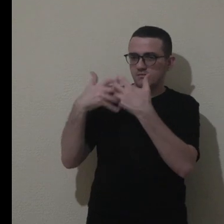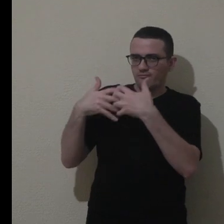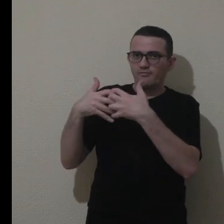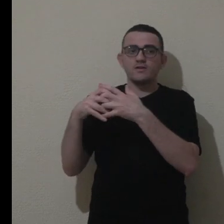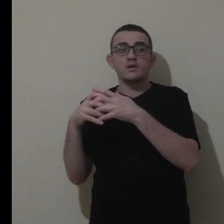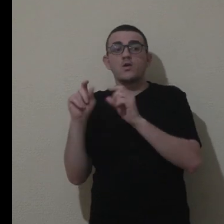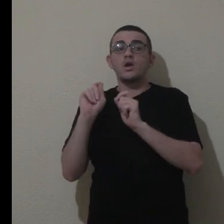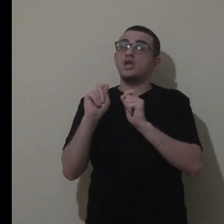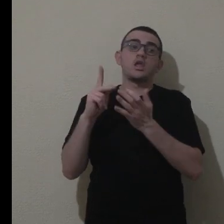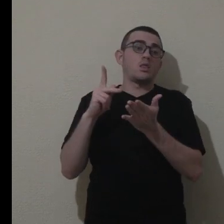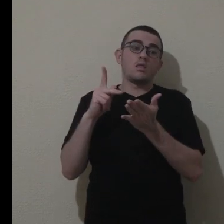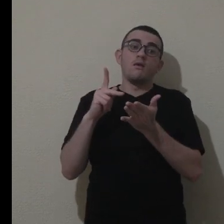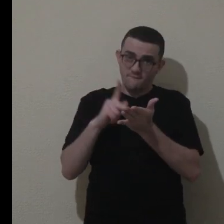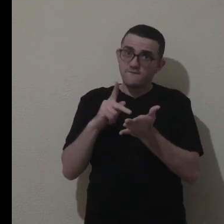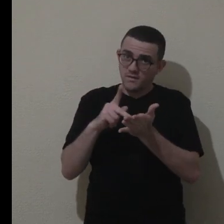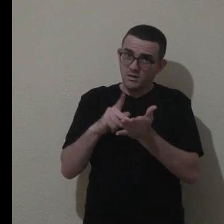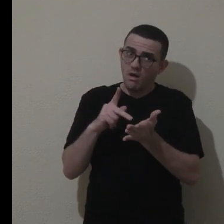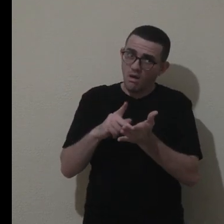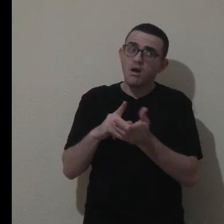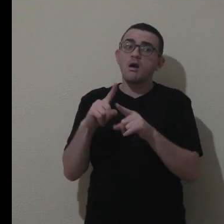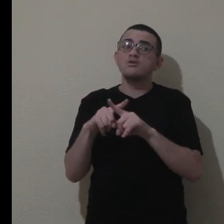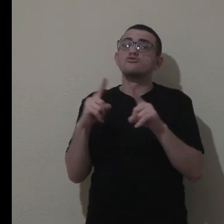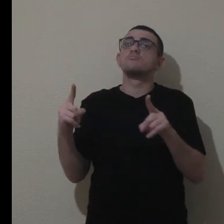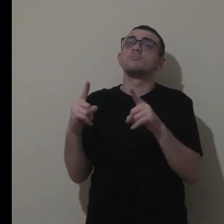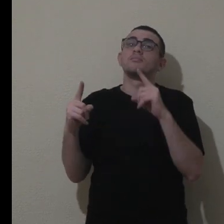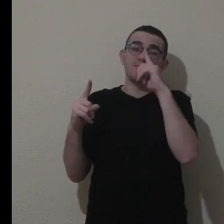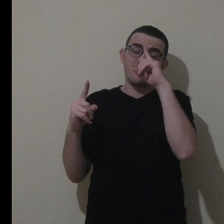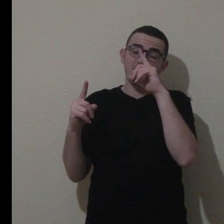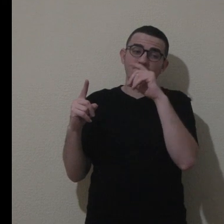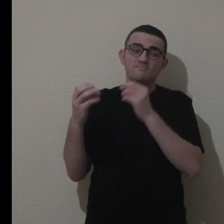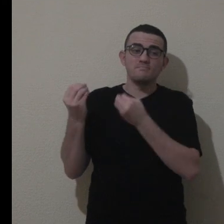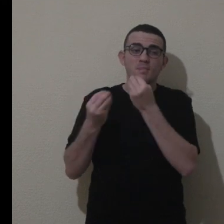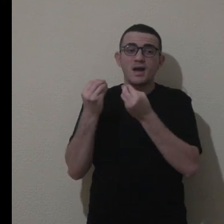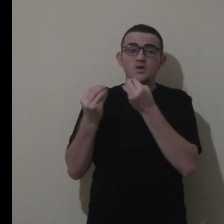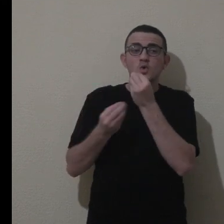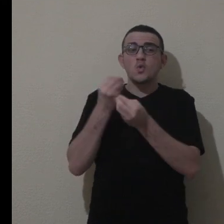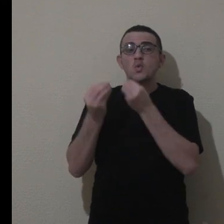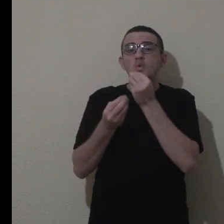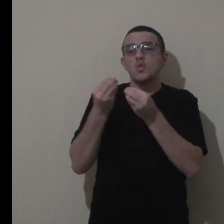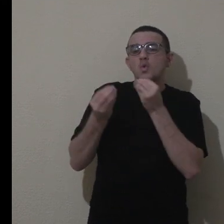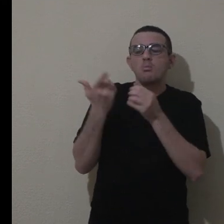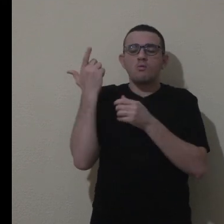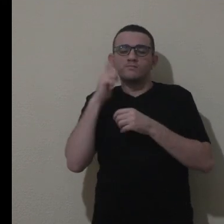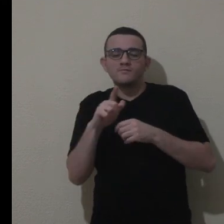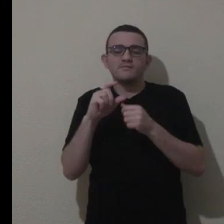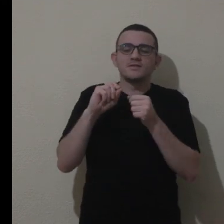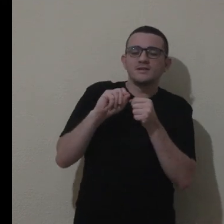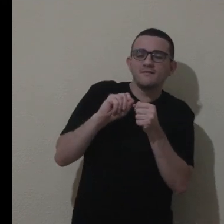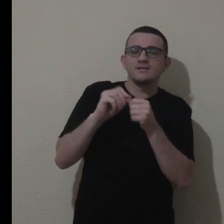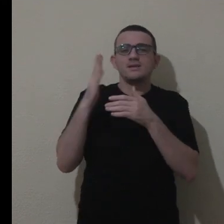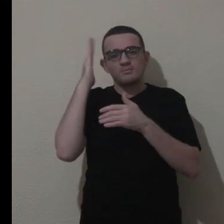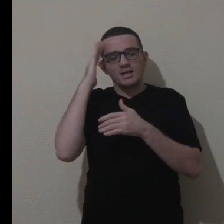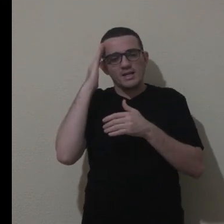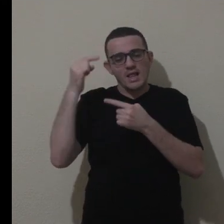funções, que não deixa de ser verdade, né, mas a mecânica por trás de entender